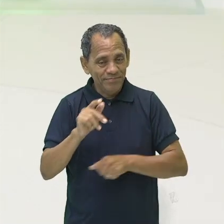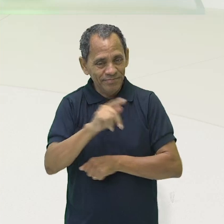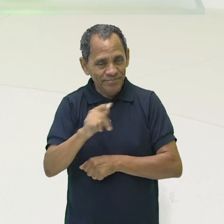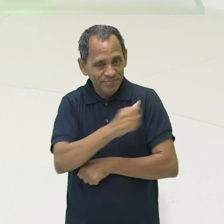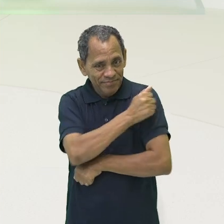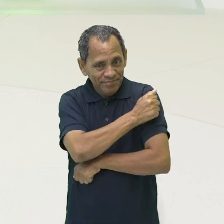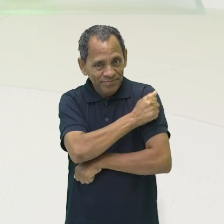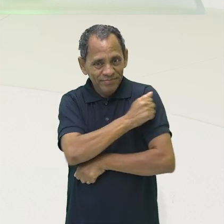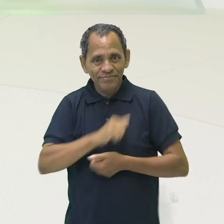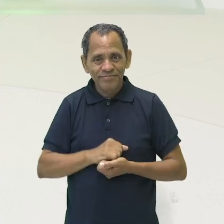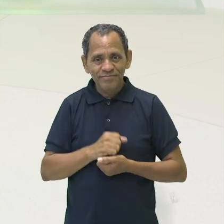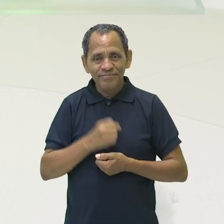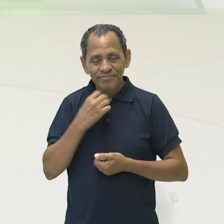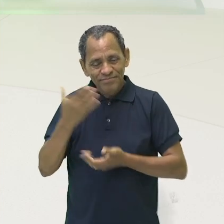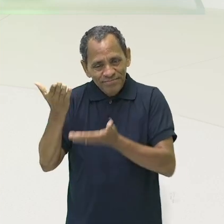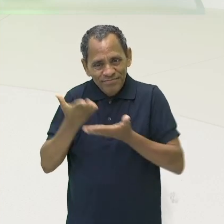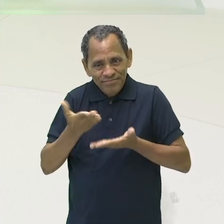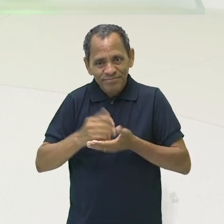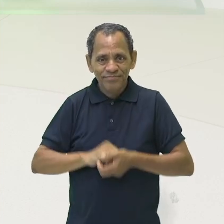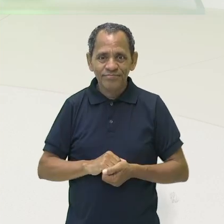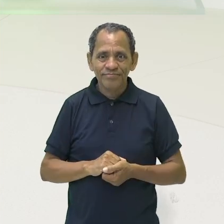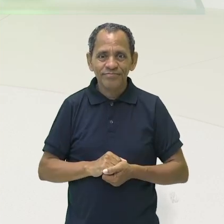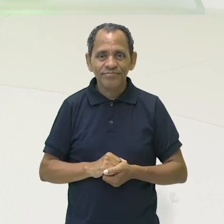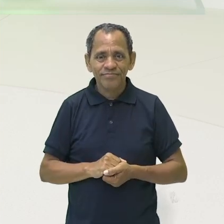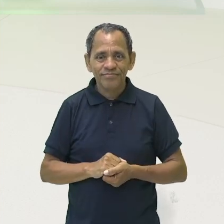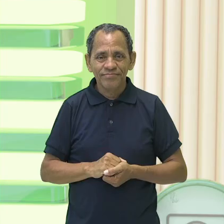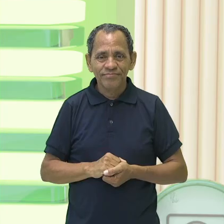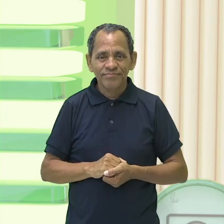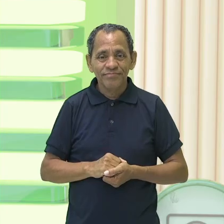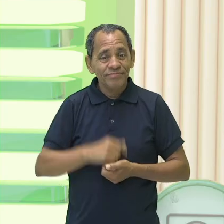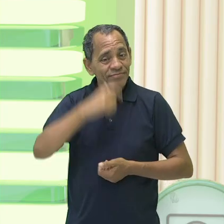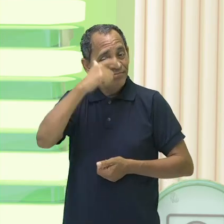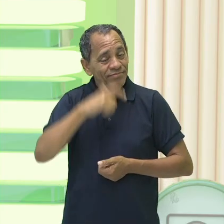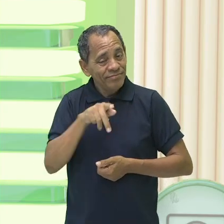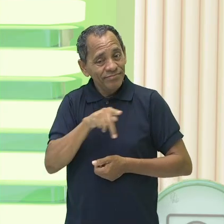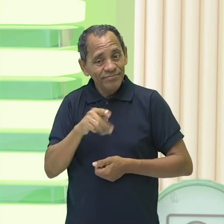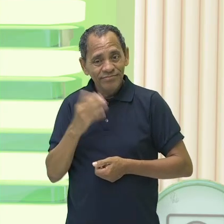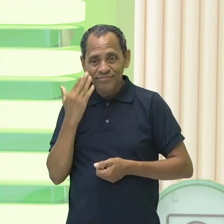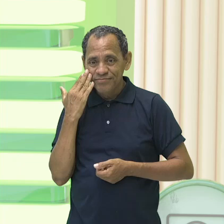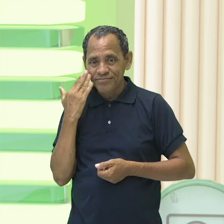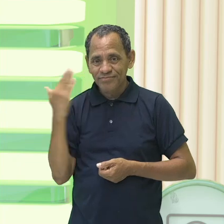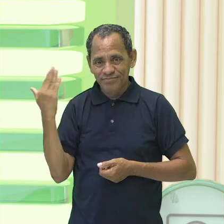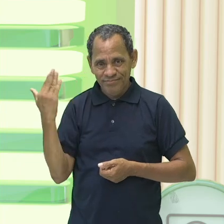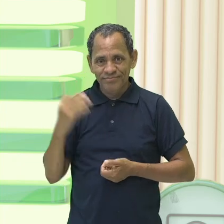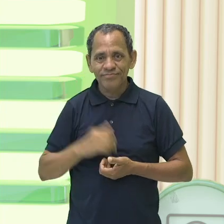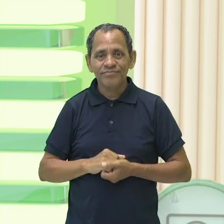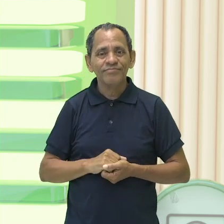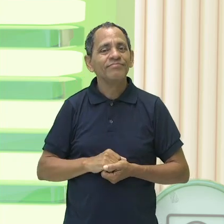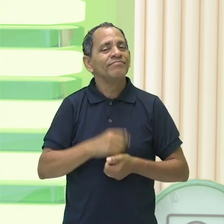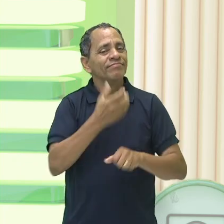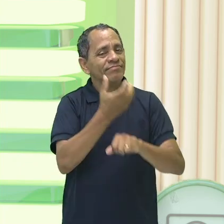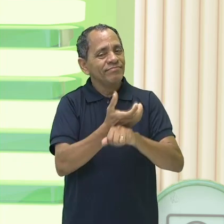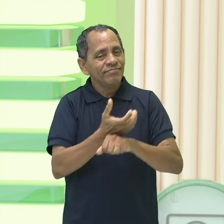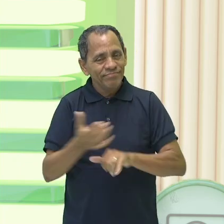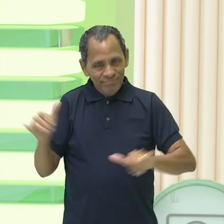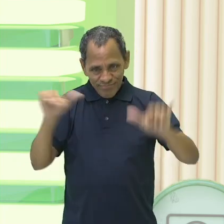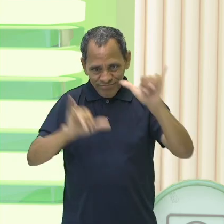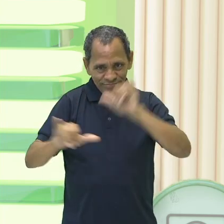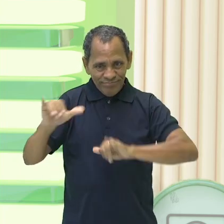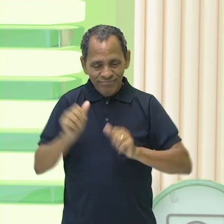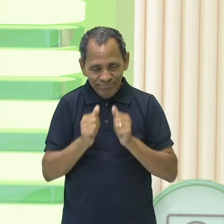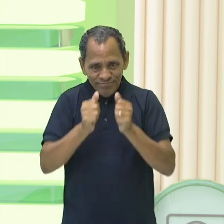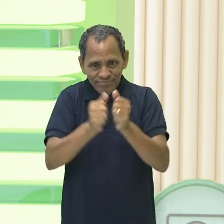Olá, professores e alunos, sejam bem-vindos. Eu sou o professor Paulo Torres de Química e vou estar aqui